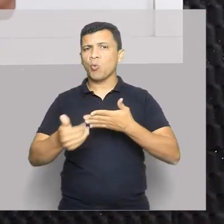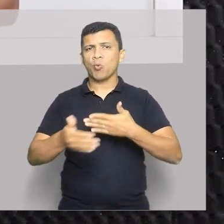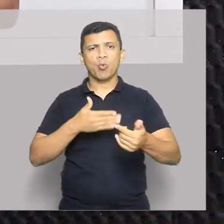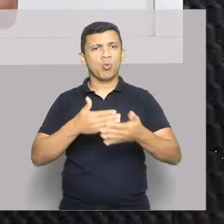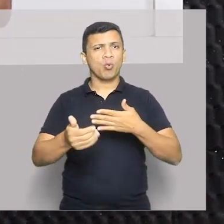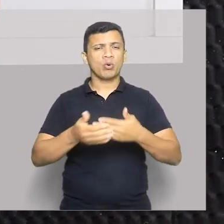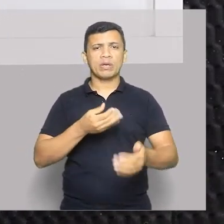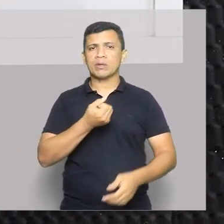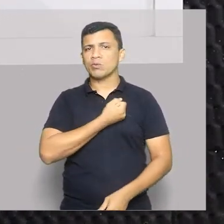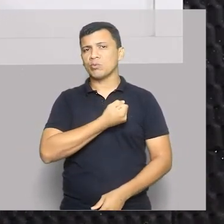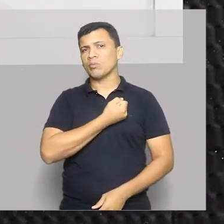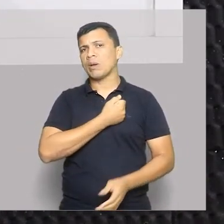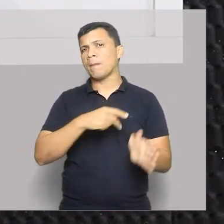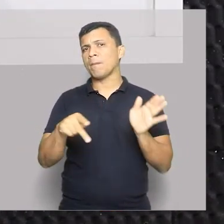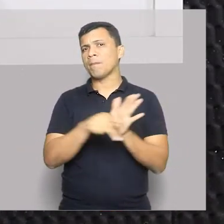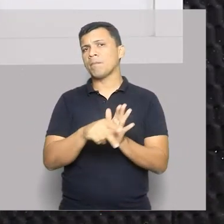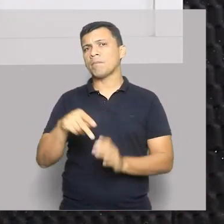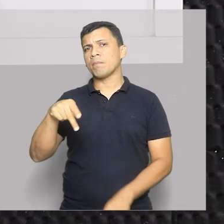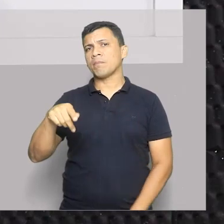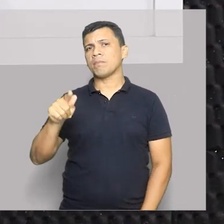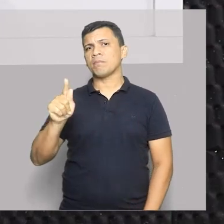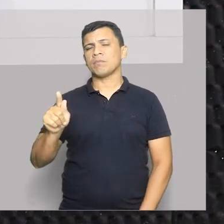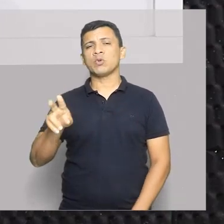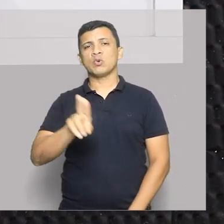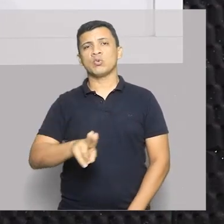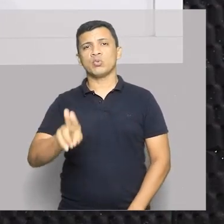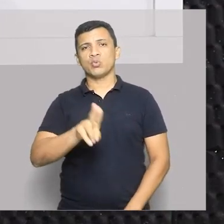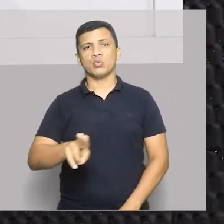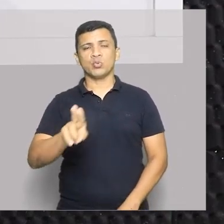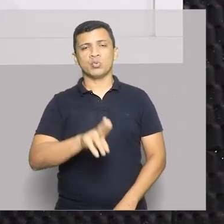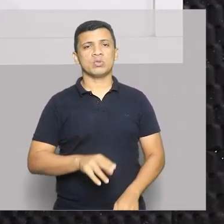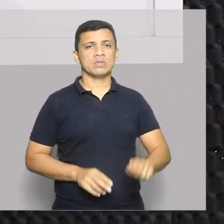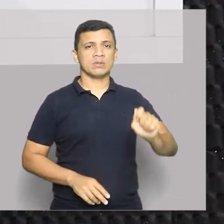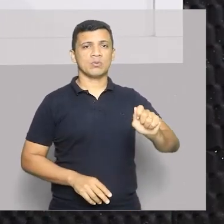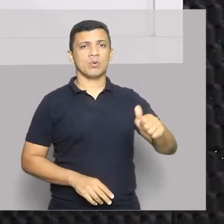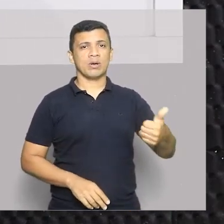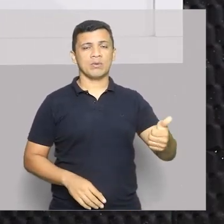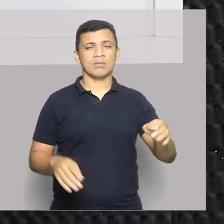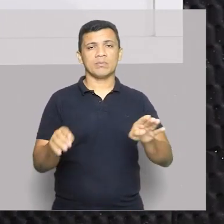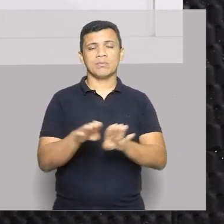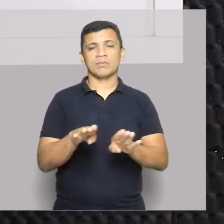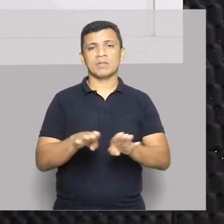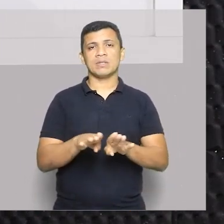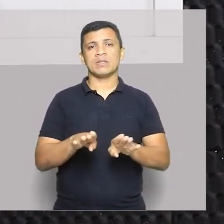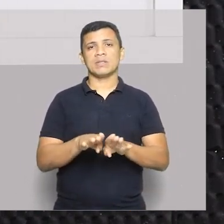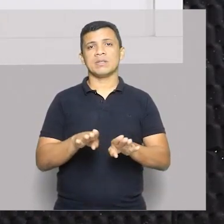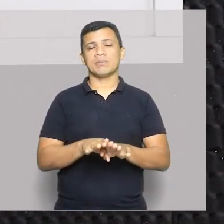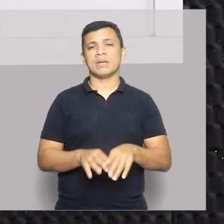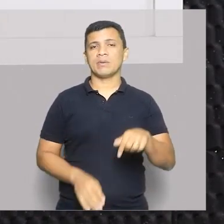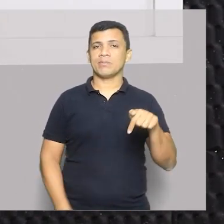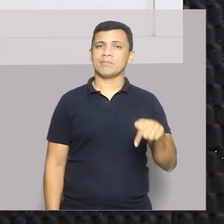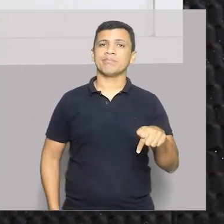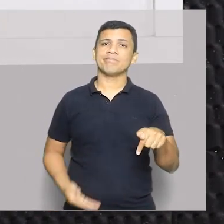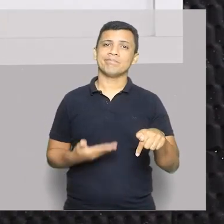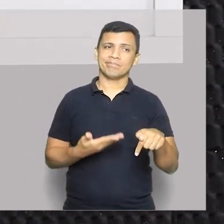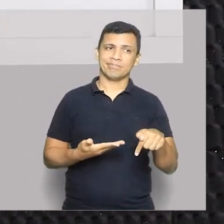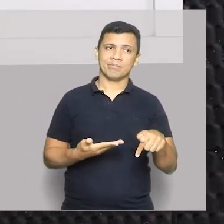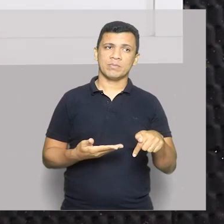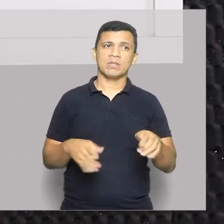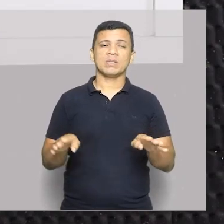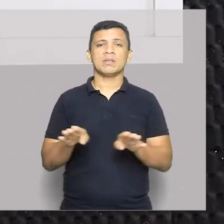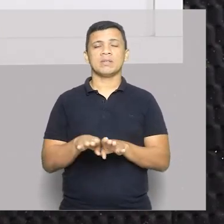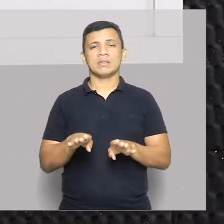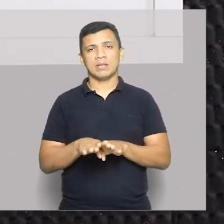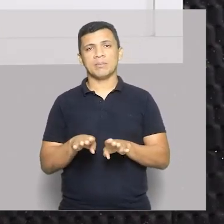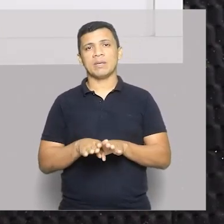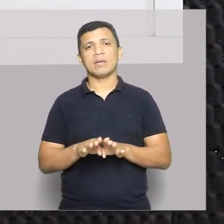de uma PG através do primeiro termo e da razão dessa PG, certo? A mesma coisa acontece com a